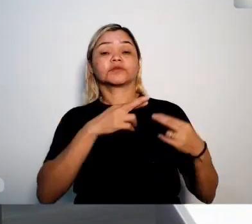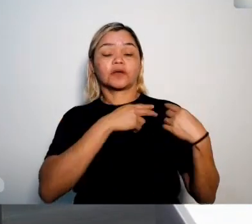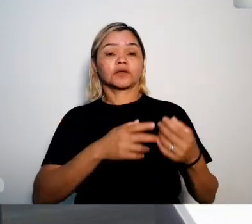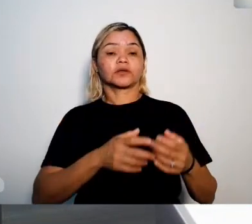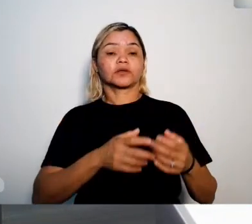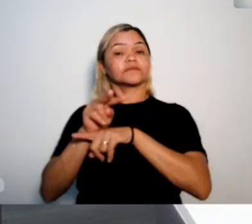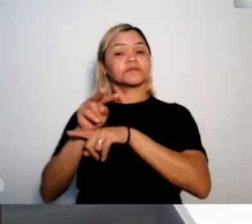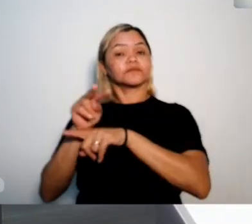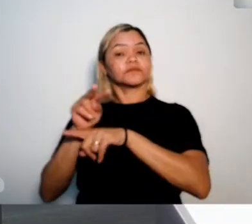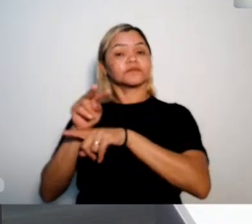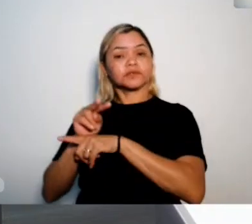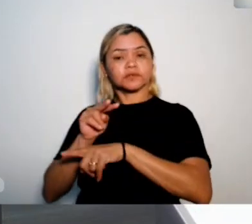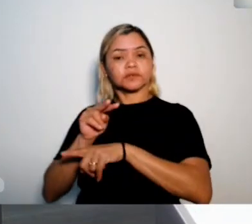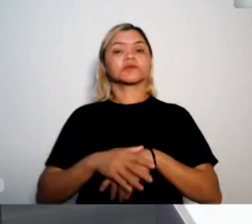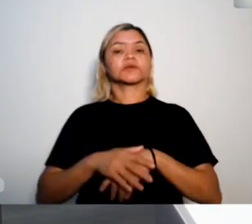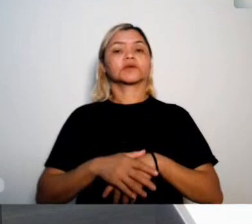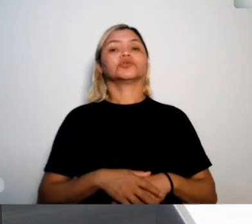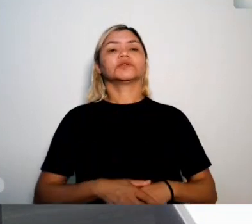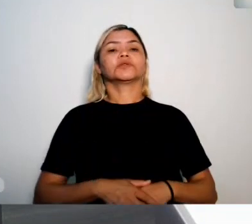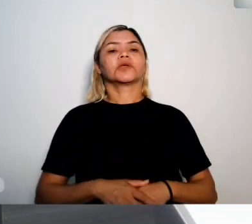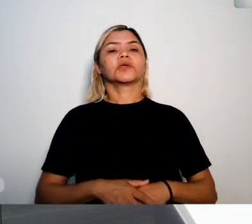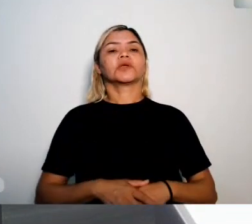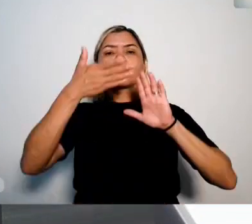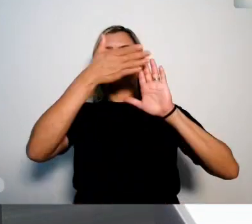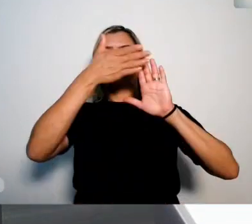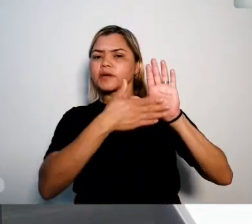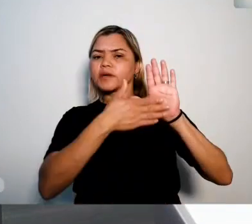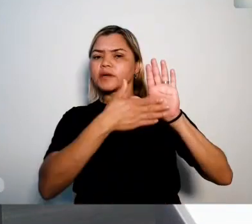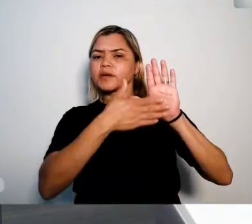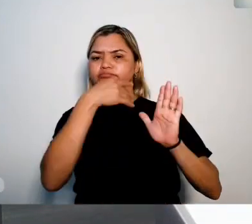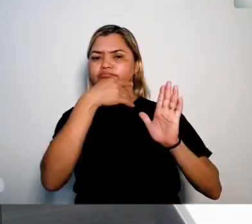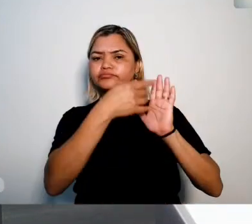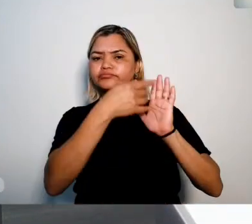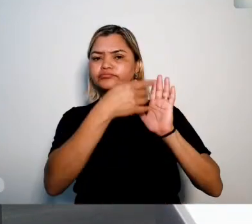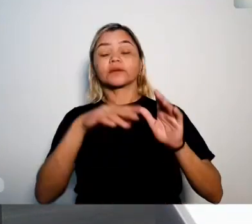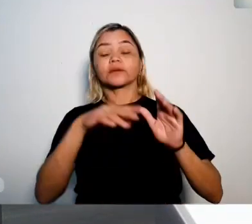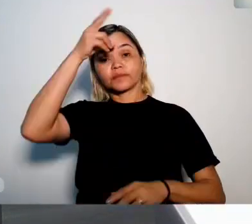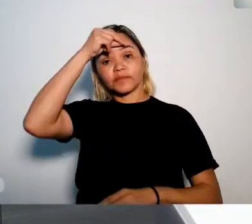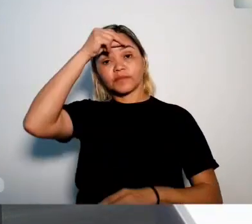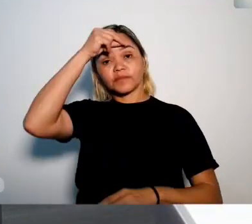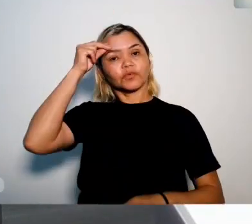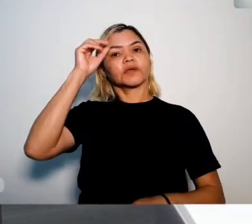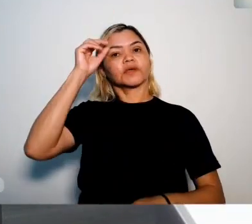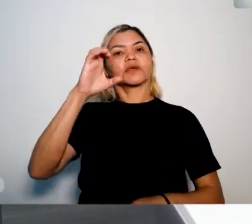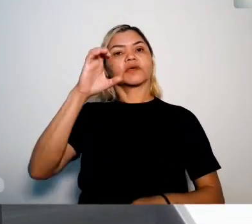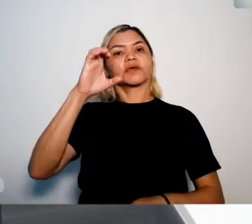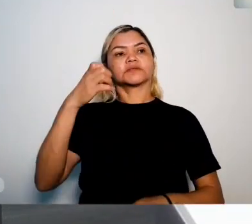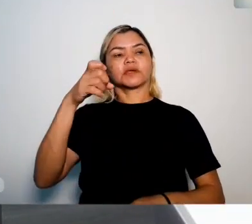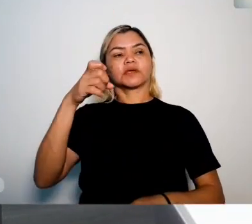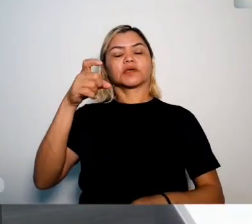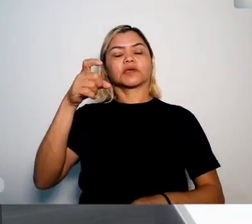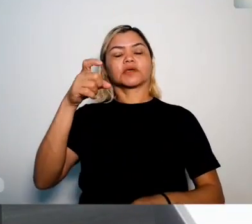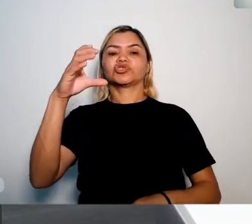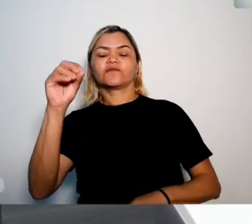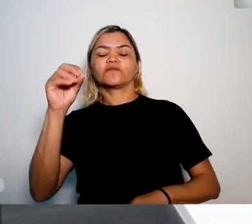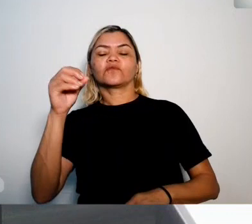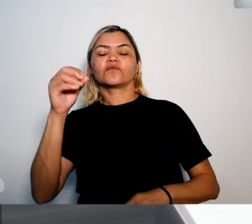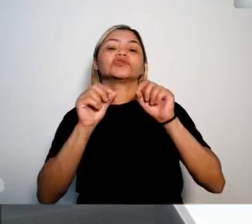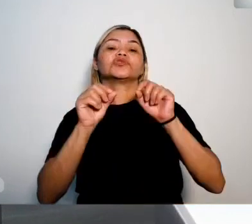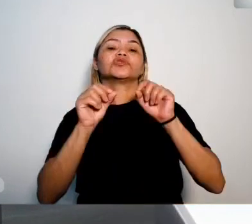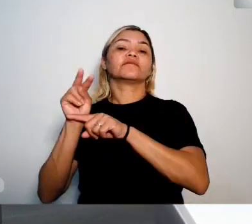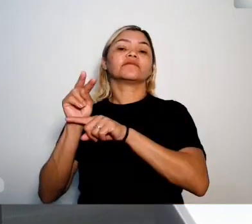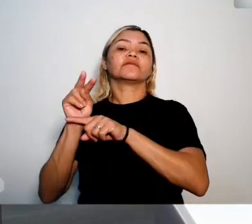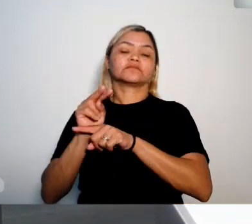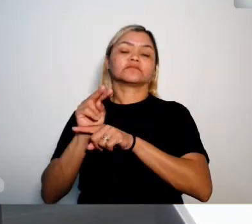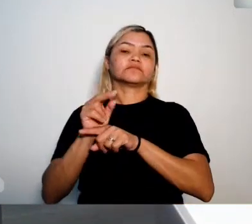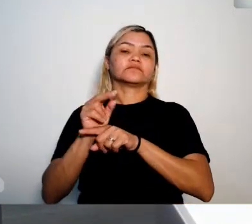de ter um parecer da Prefeitura, do Executivo, de como será feita essa fiscalização. Tendo em vista que, na grande